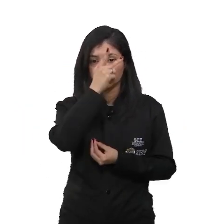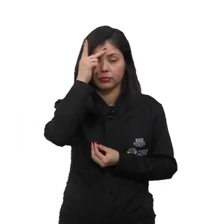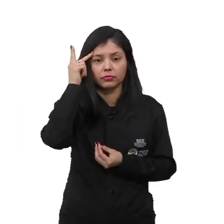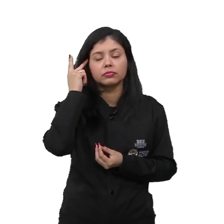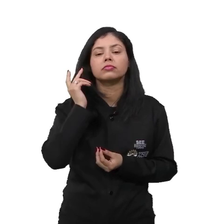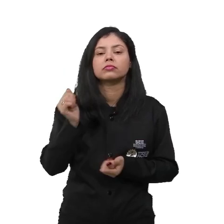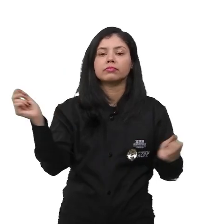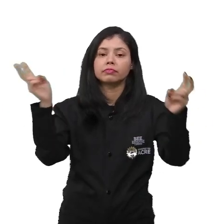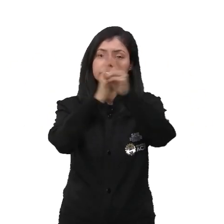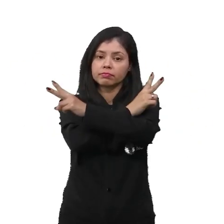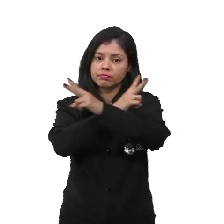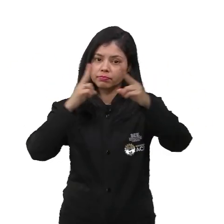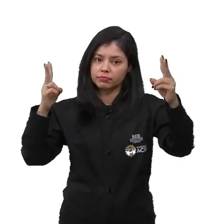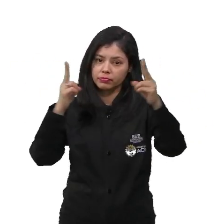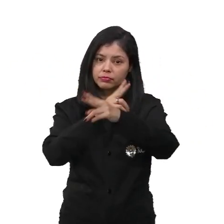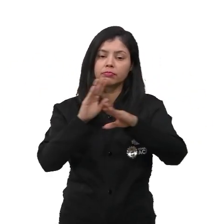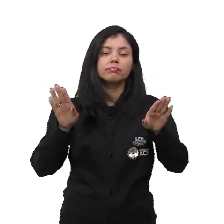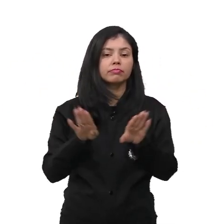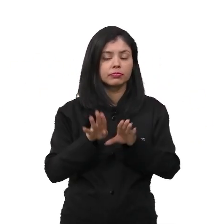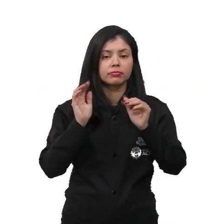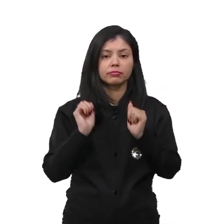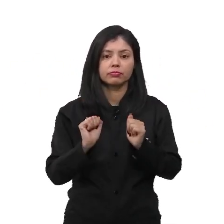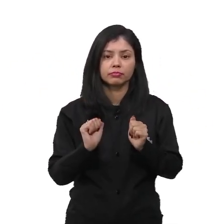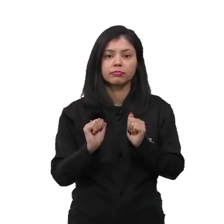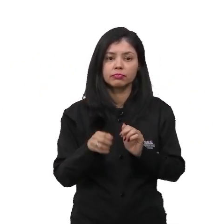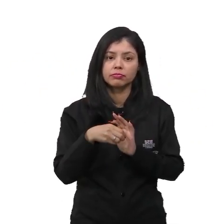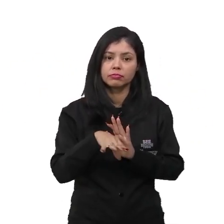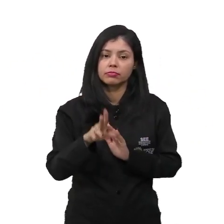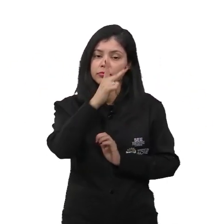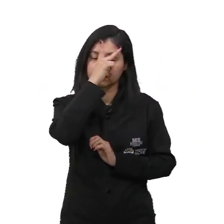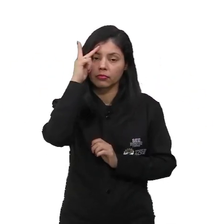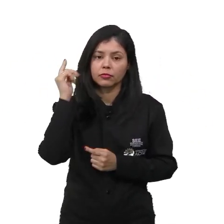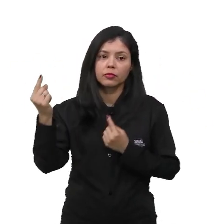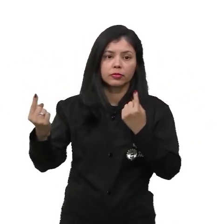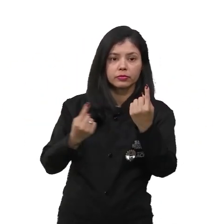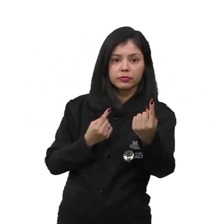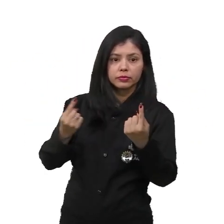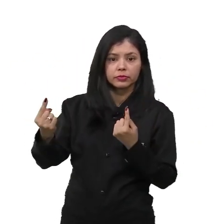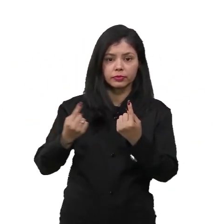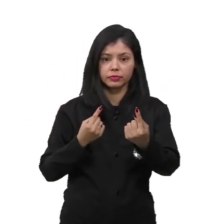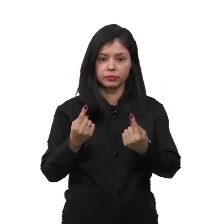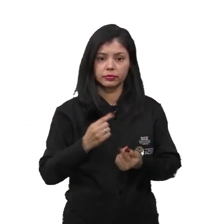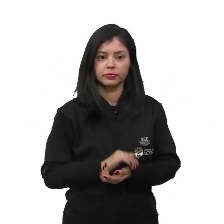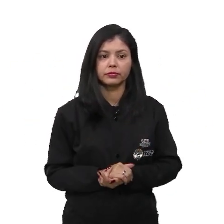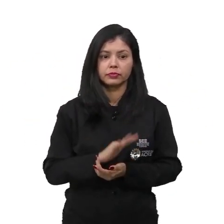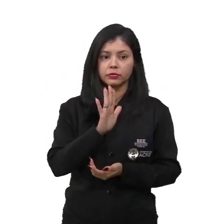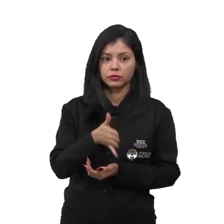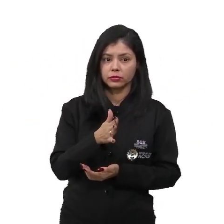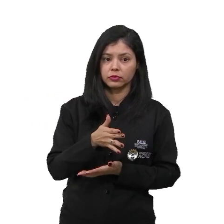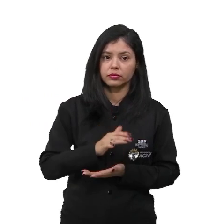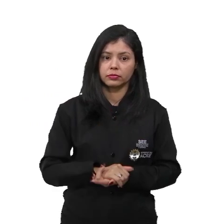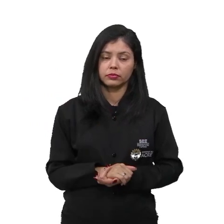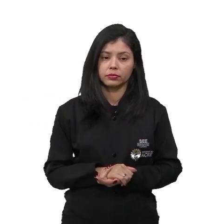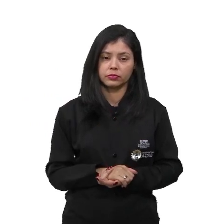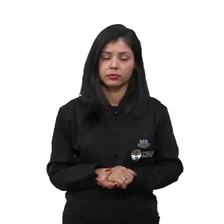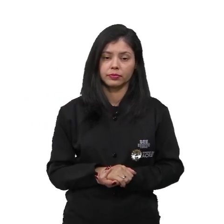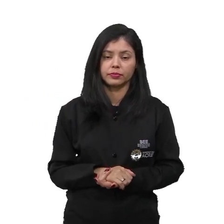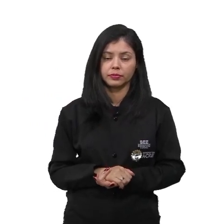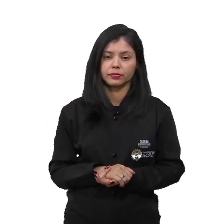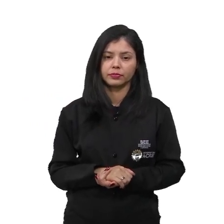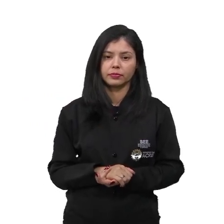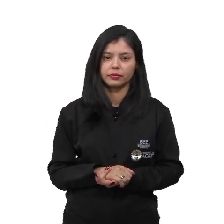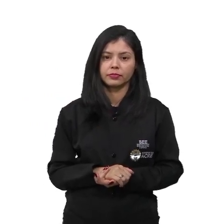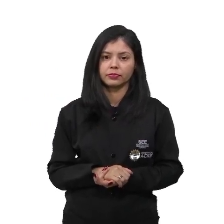pelo ar, né? E também ela pode ser transmitida ali de pessoa para pessoa. Já no caso das infecções,